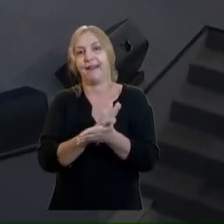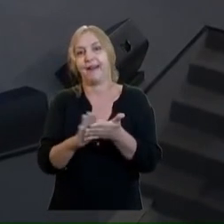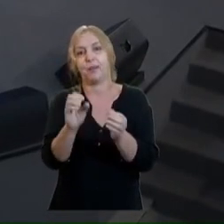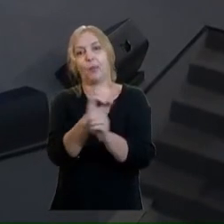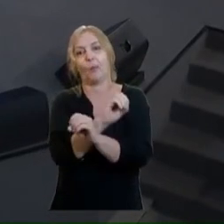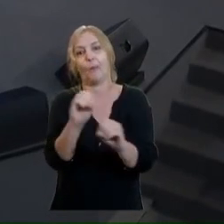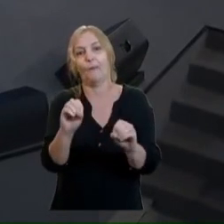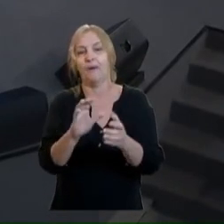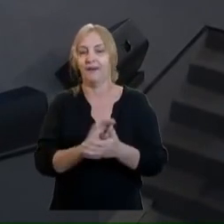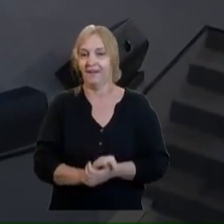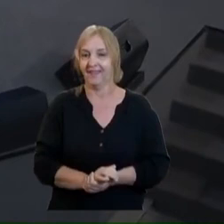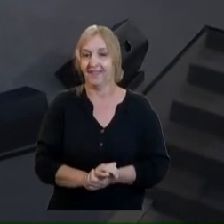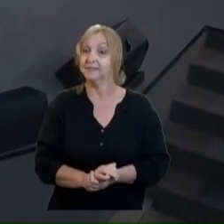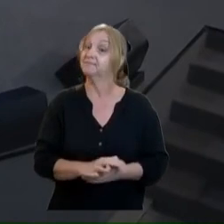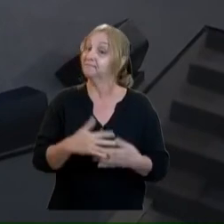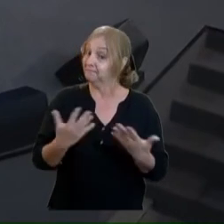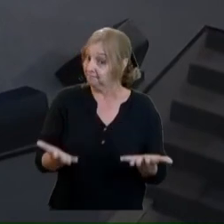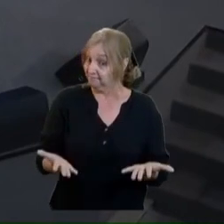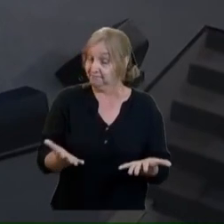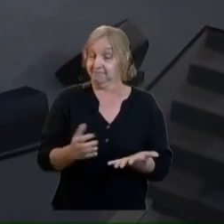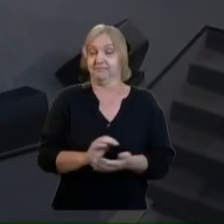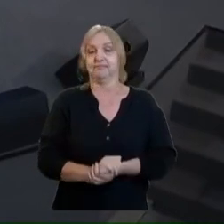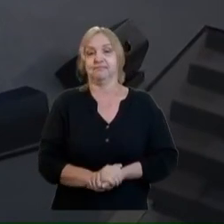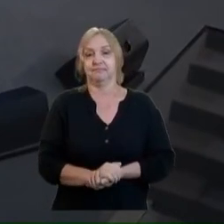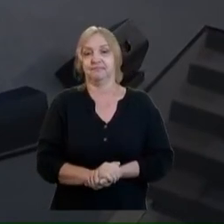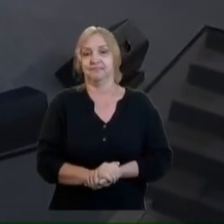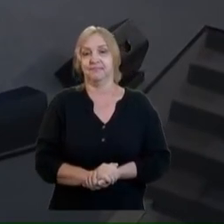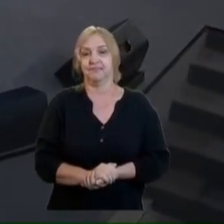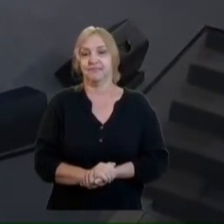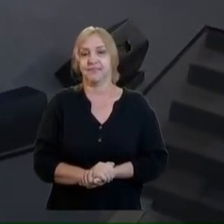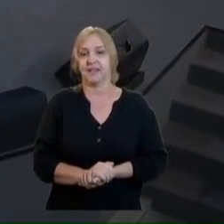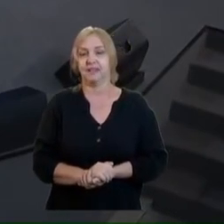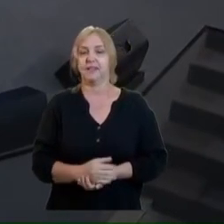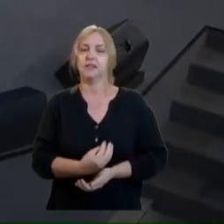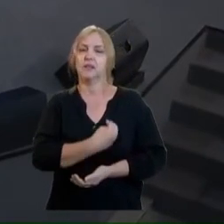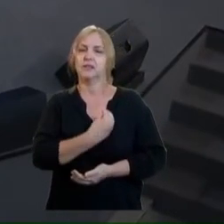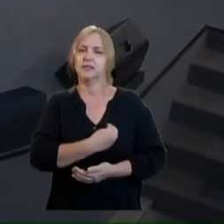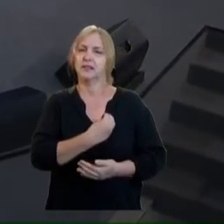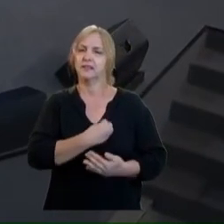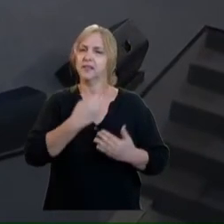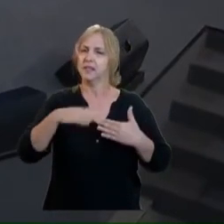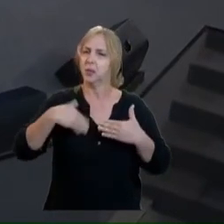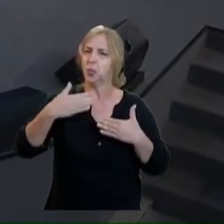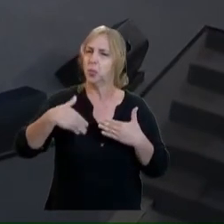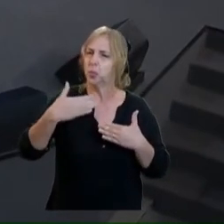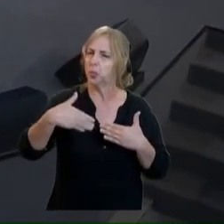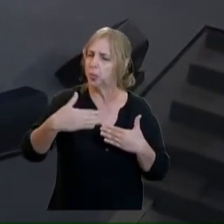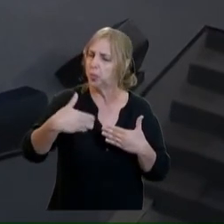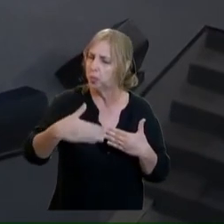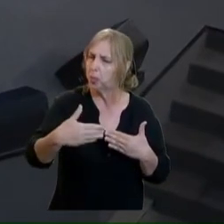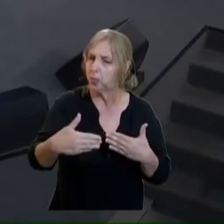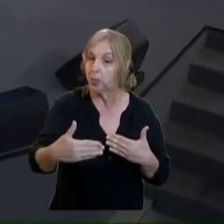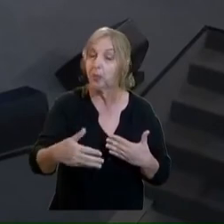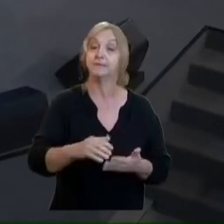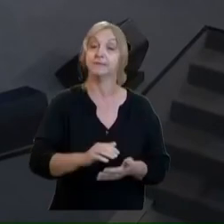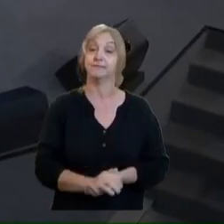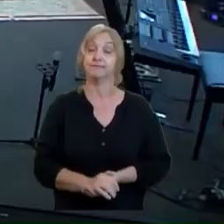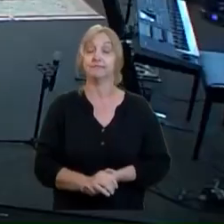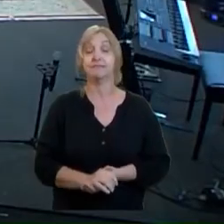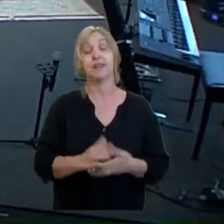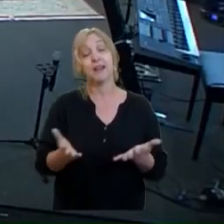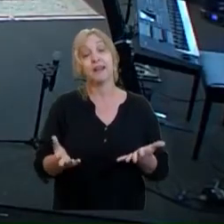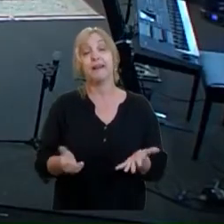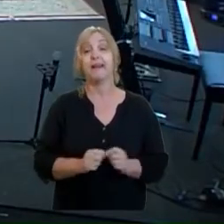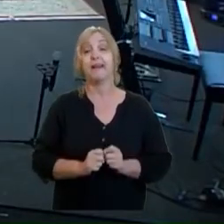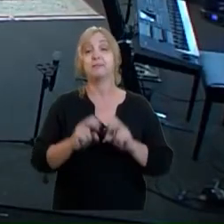quê? Só tem nada. Na nossa caminhada, no dia a dia, essa é uma